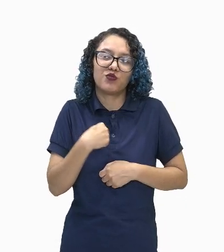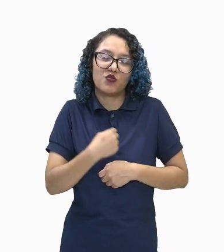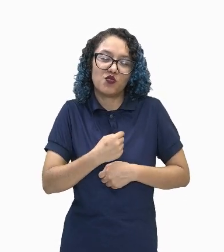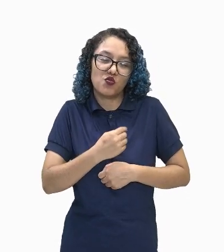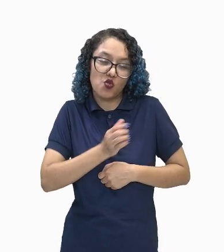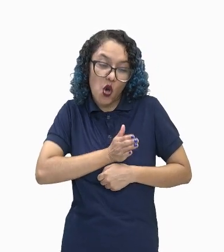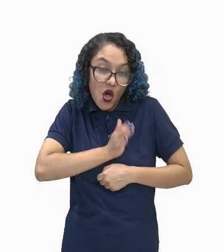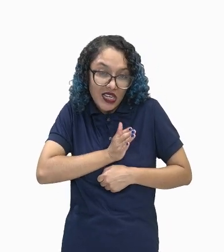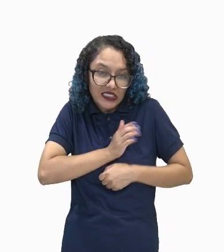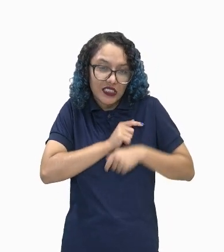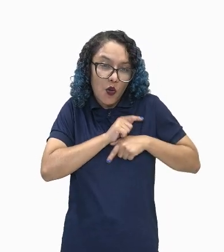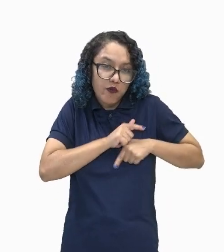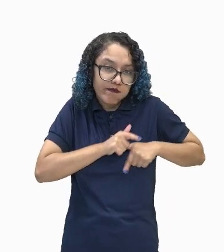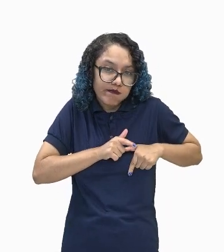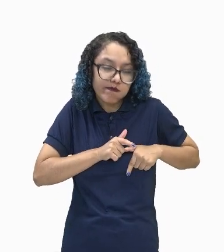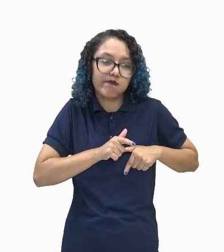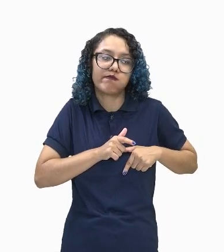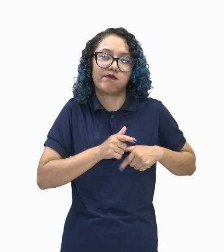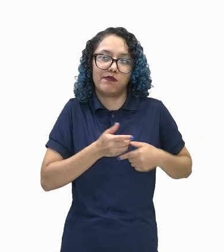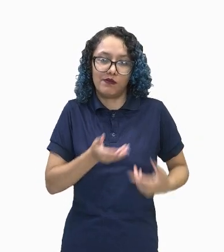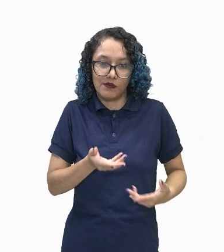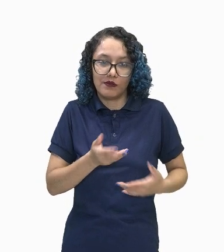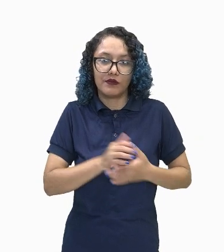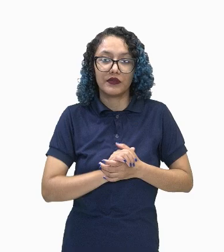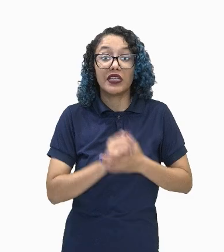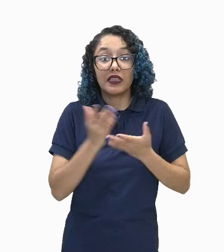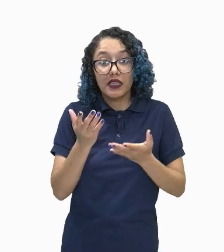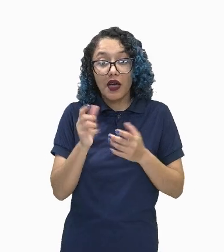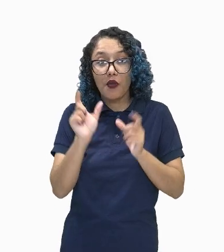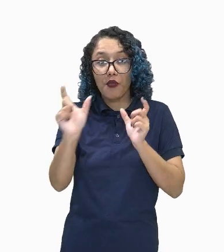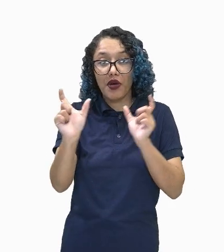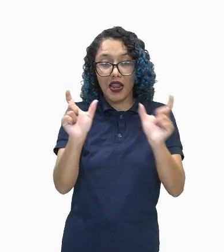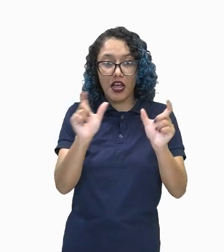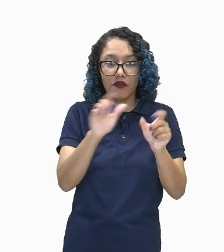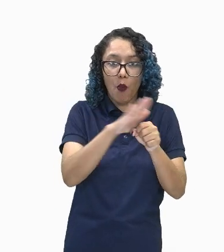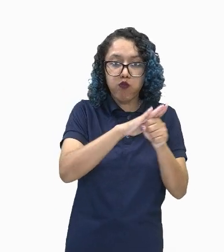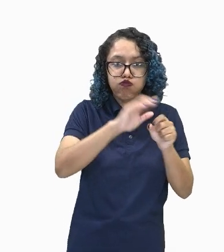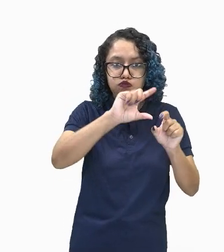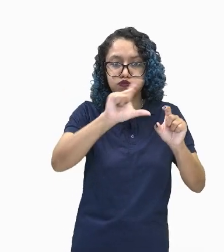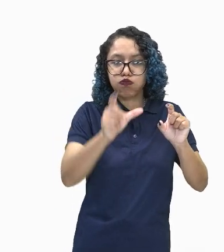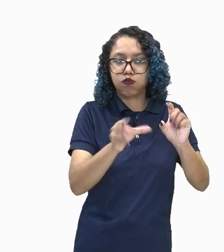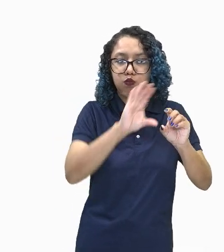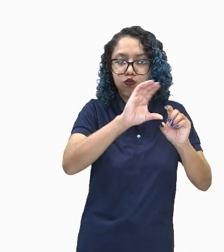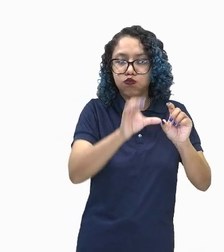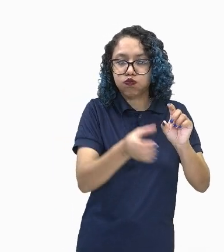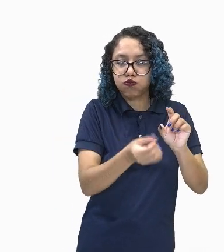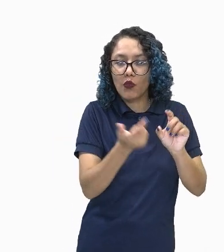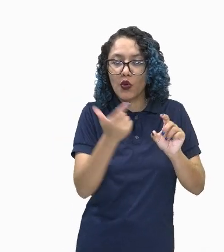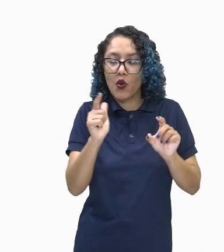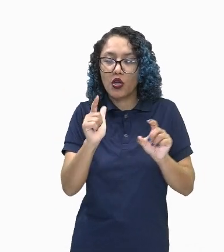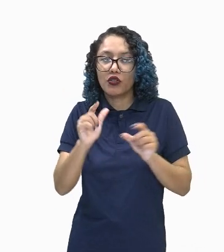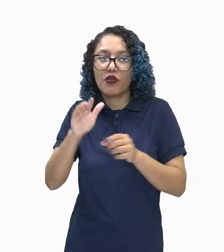né, cheio, vazio. Então, mais um exemplo de antítese.